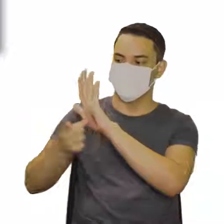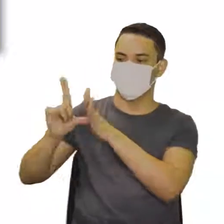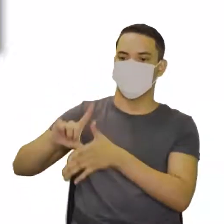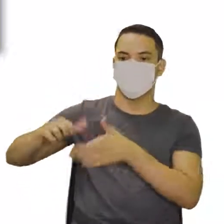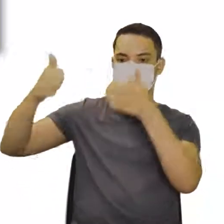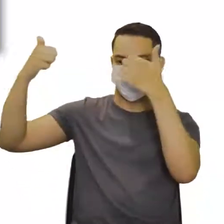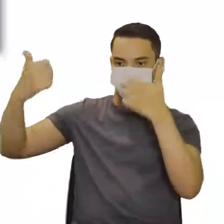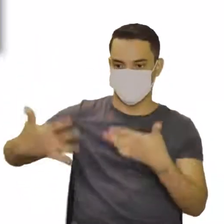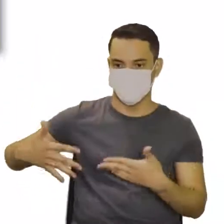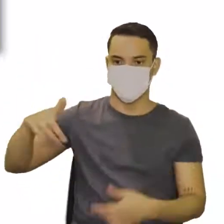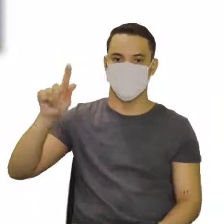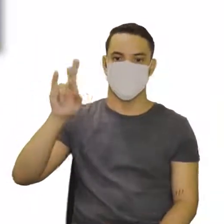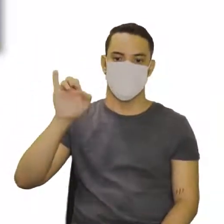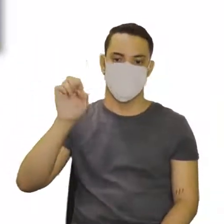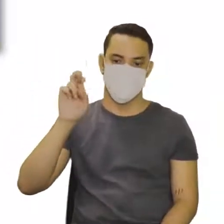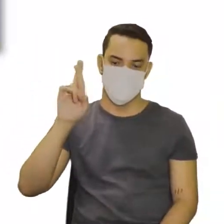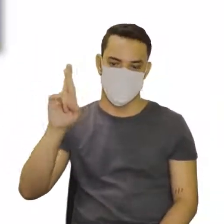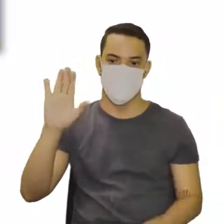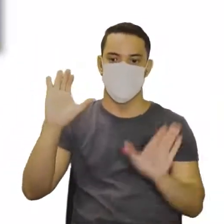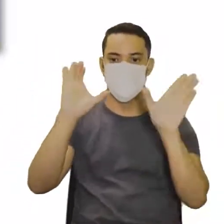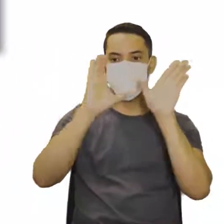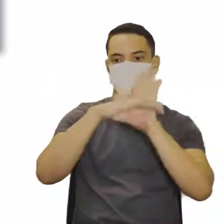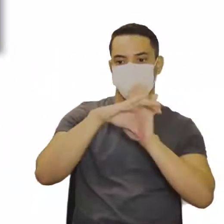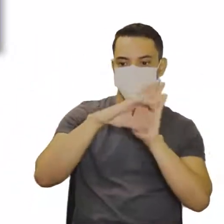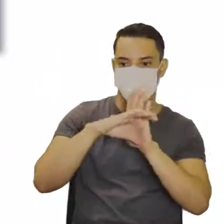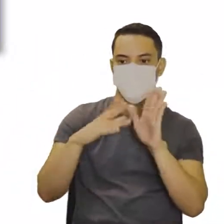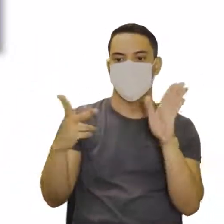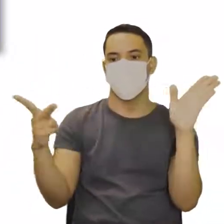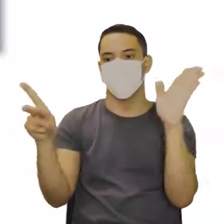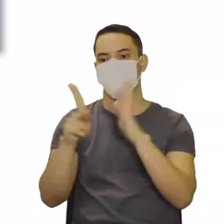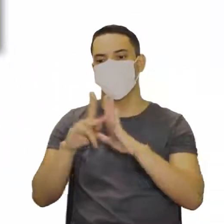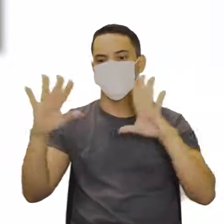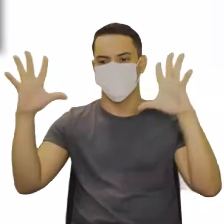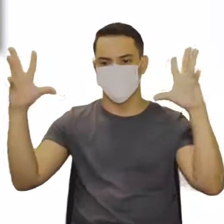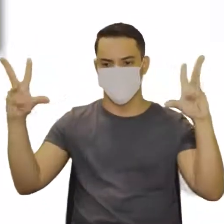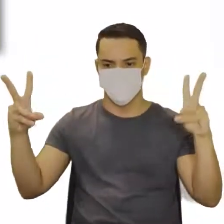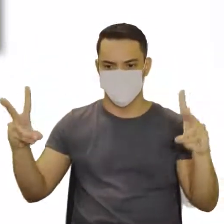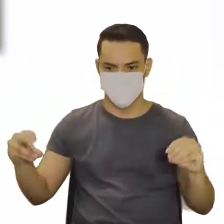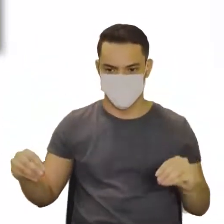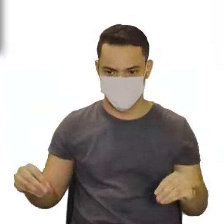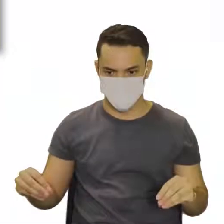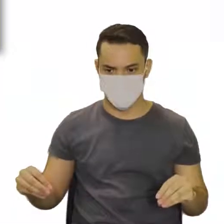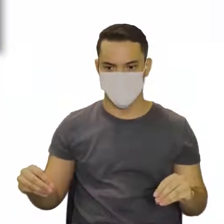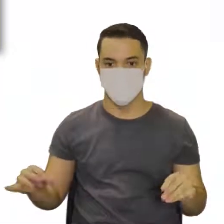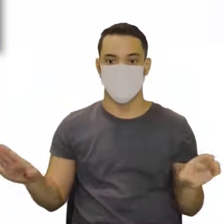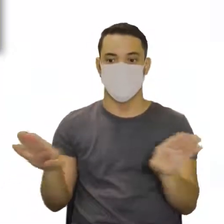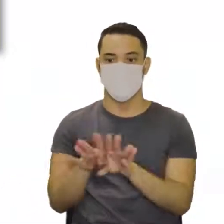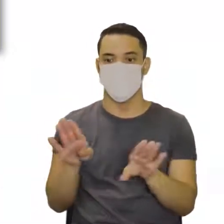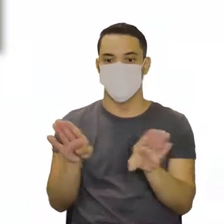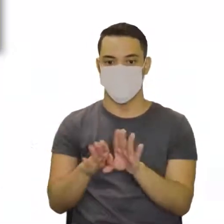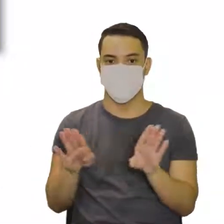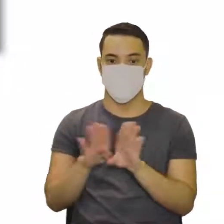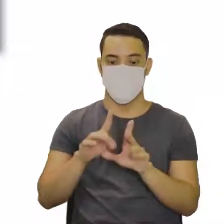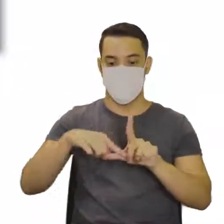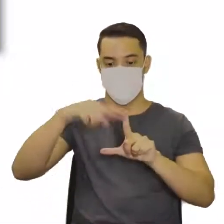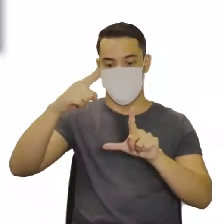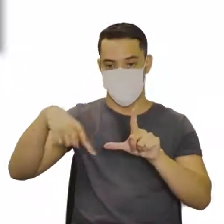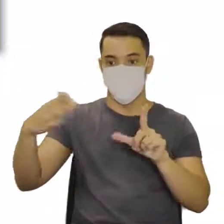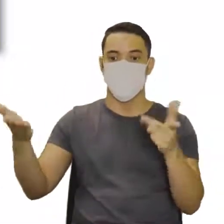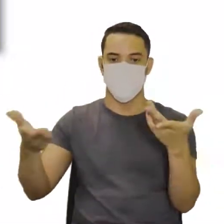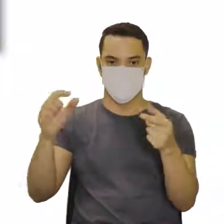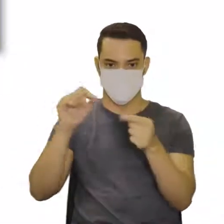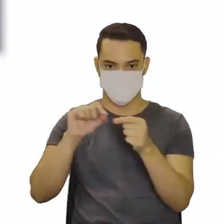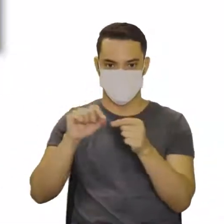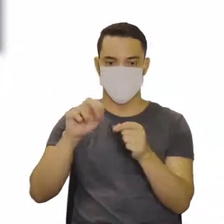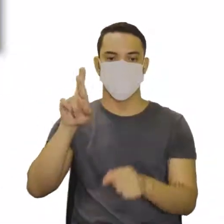para geradores, que é o conceito, a curva, ou seja, o gráfico, né? E as aplicações, nós também vamos fazer